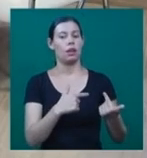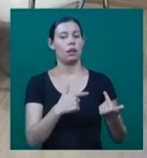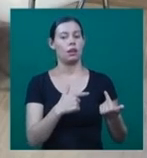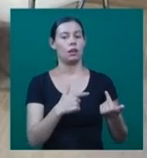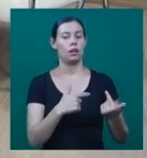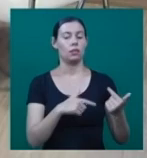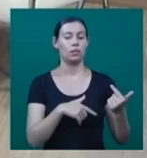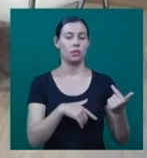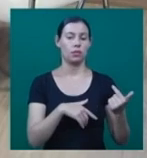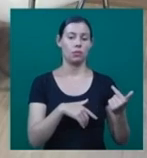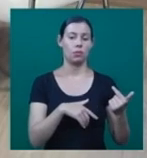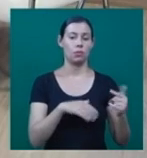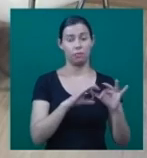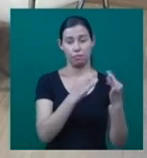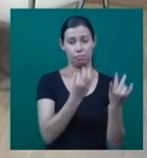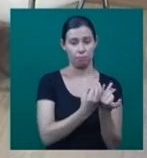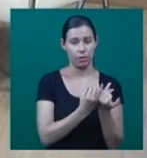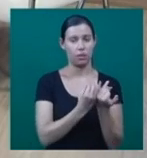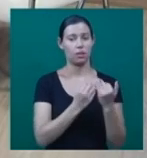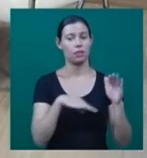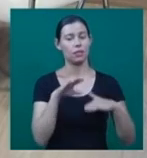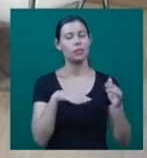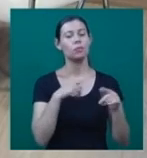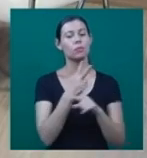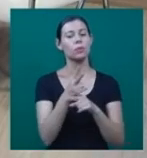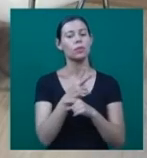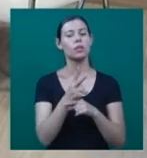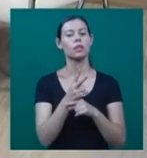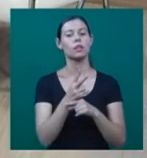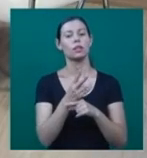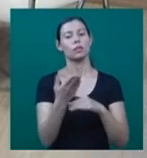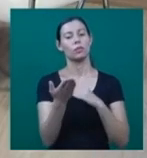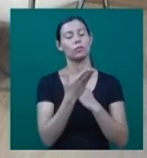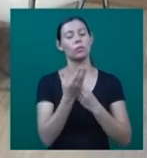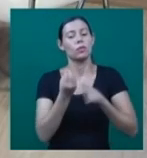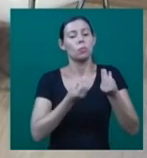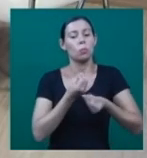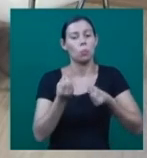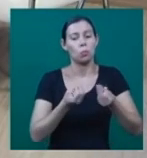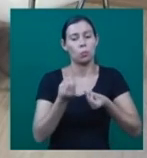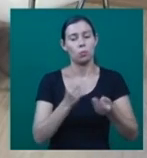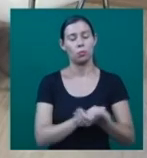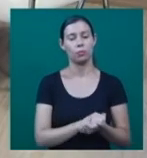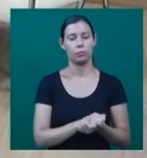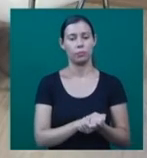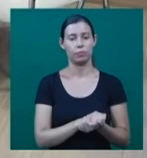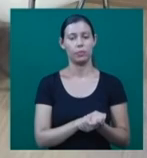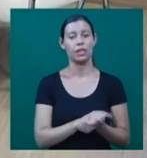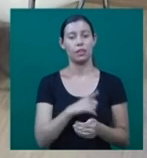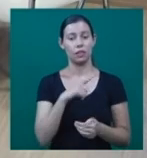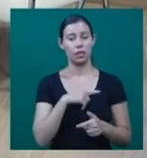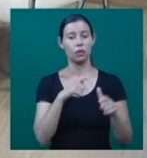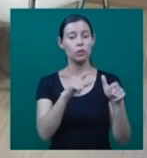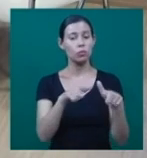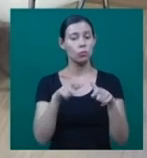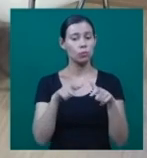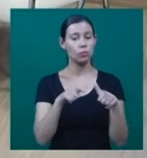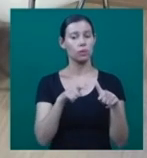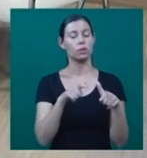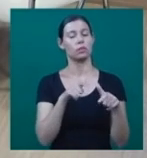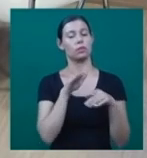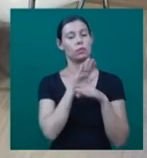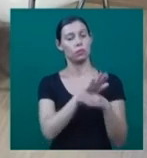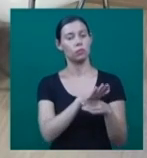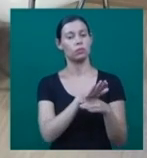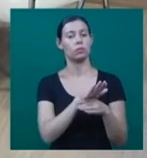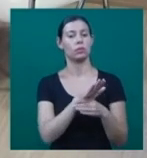como proceder, de não saber como tomar providências em relação ao fato para que aquilo acabe, existem órgãos que são destinados a